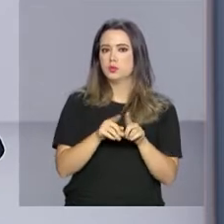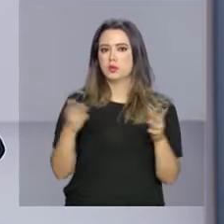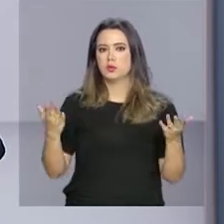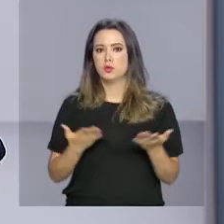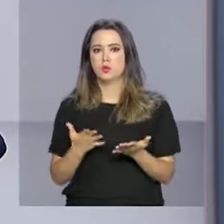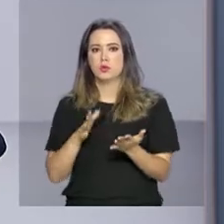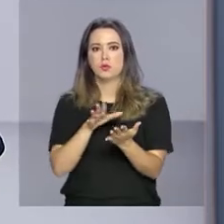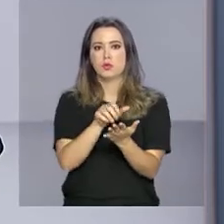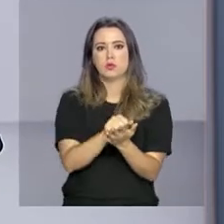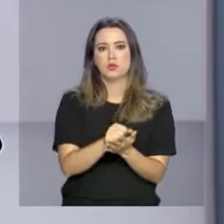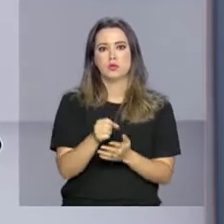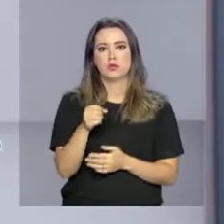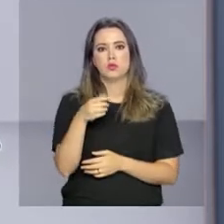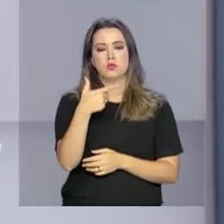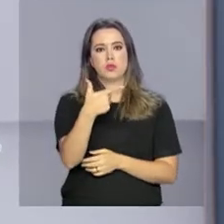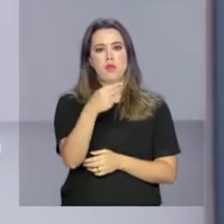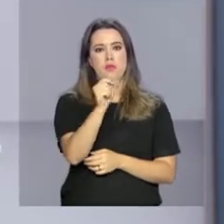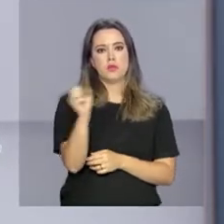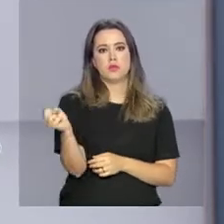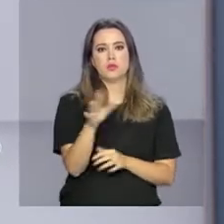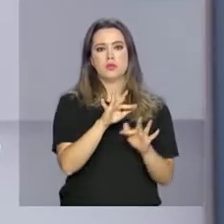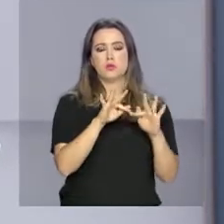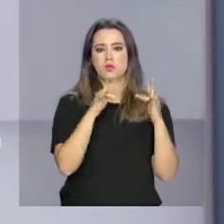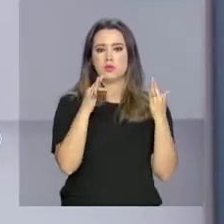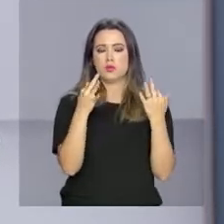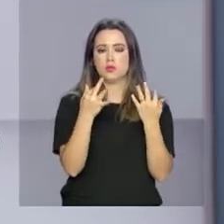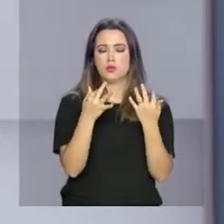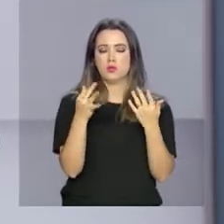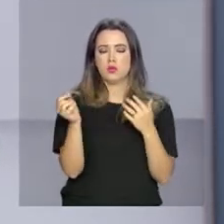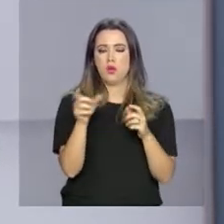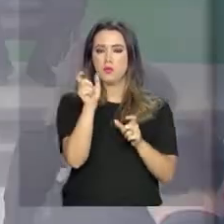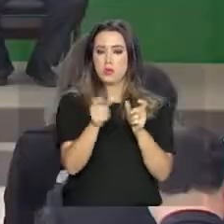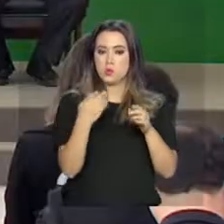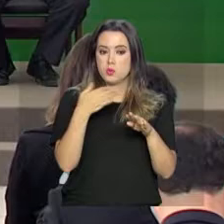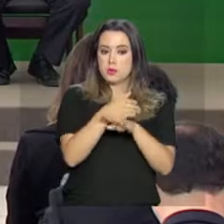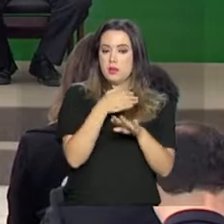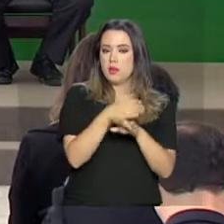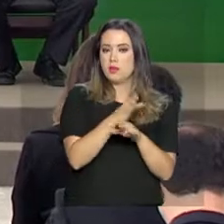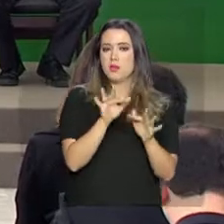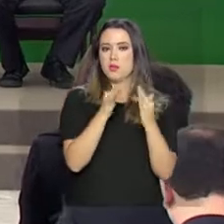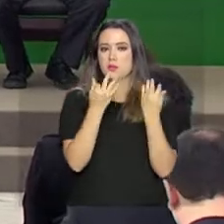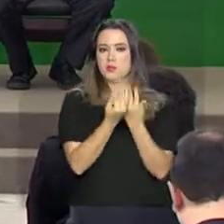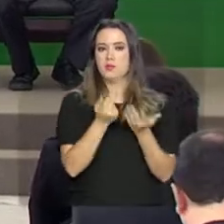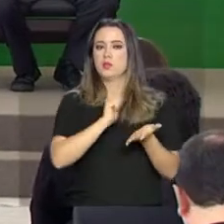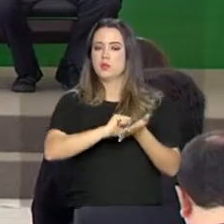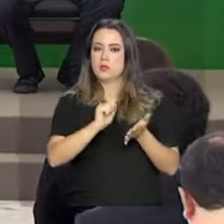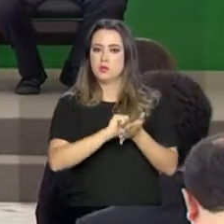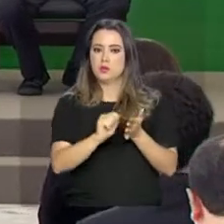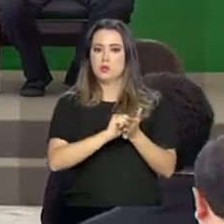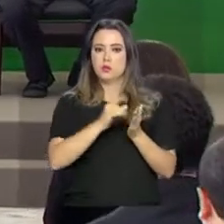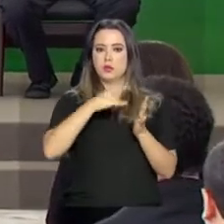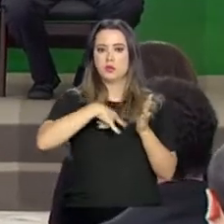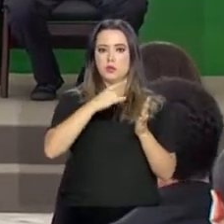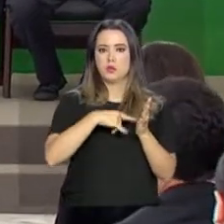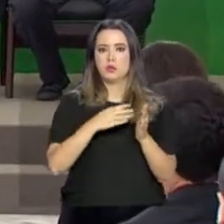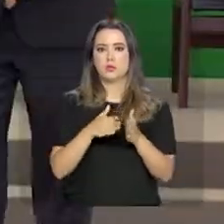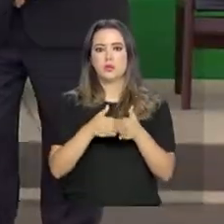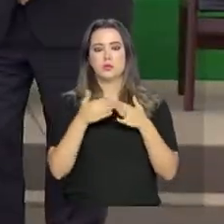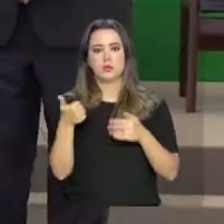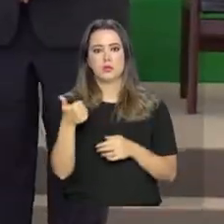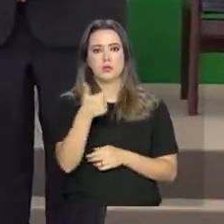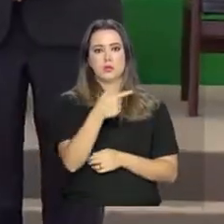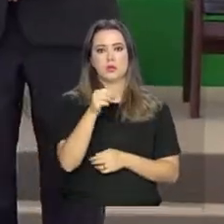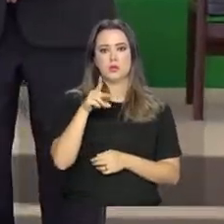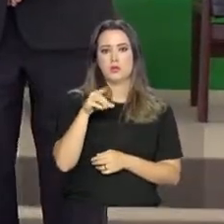hoje pela manhã a 20 novos membros do Fórum e assinou um documento solicitando um prazo de 120 dias para que o